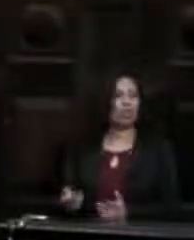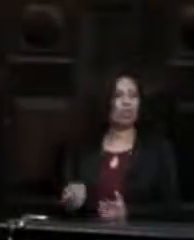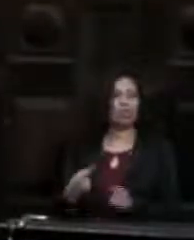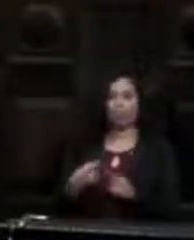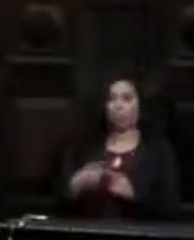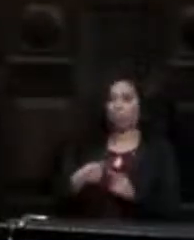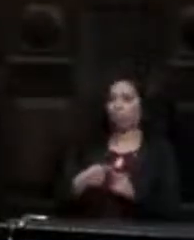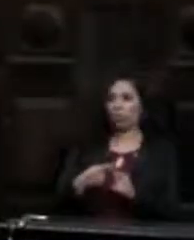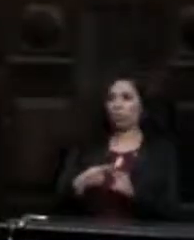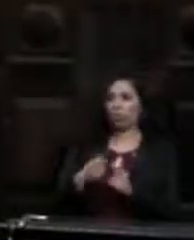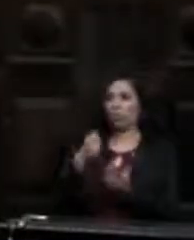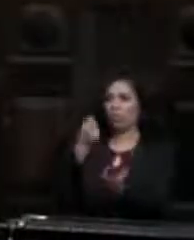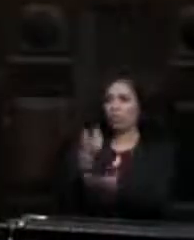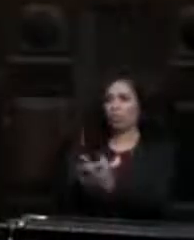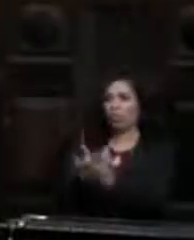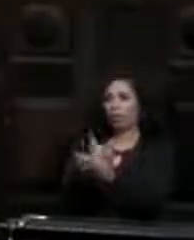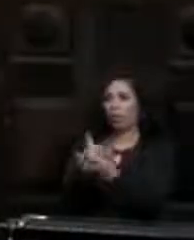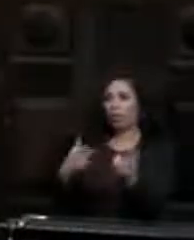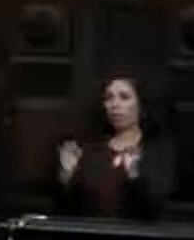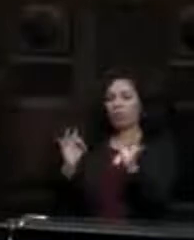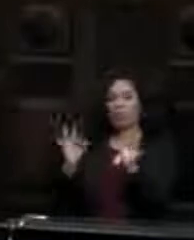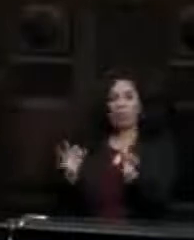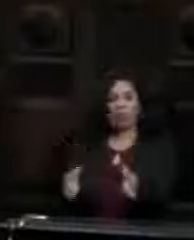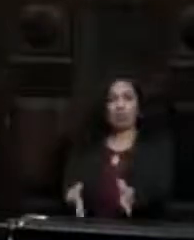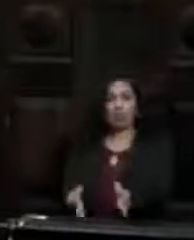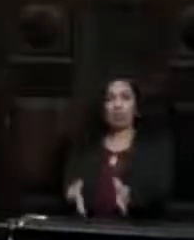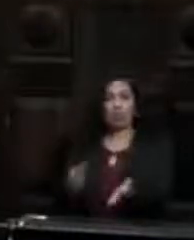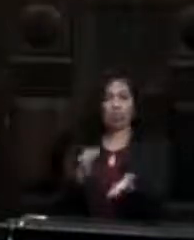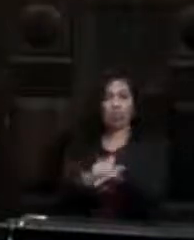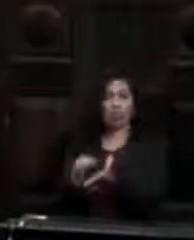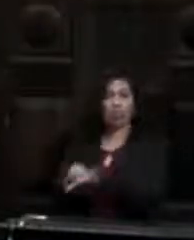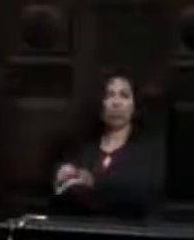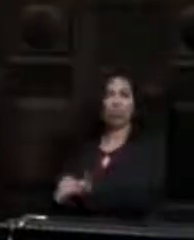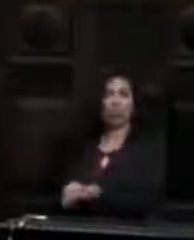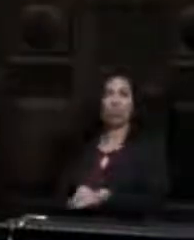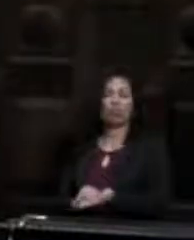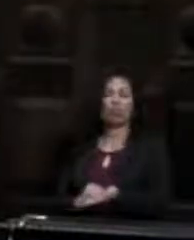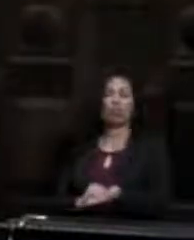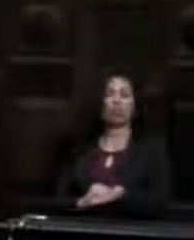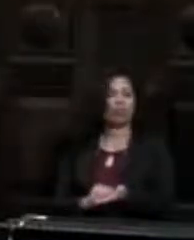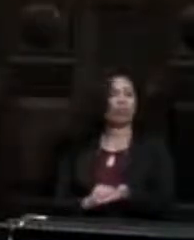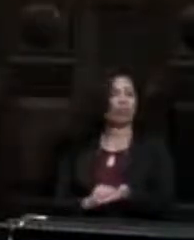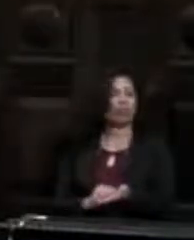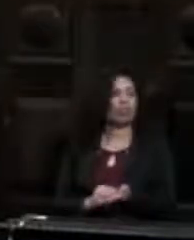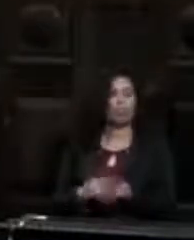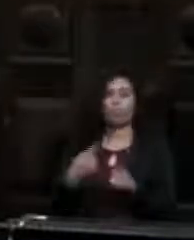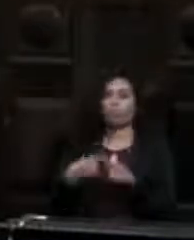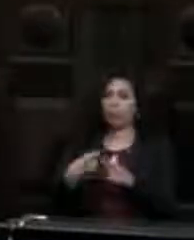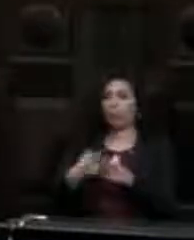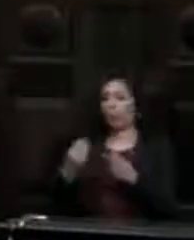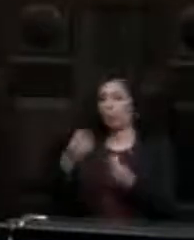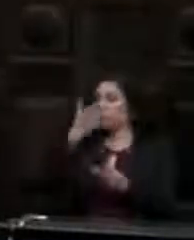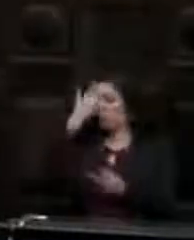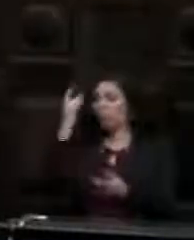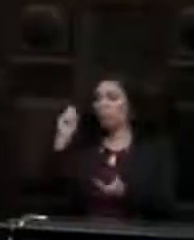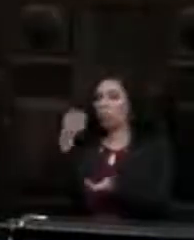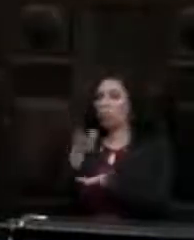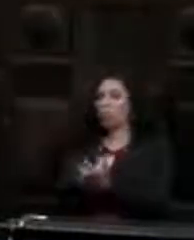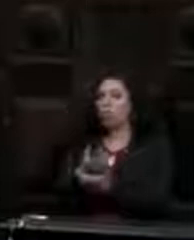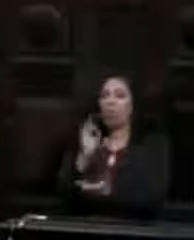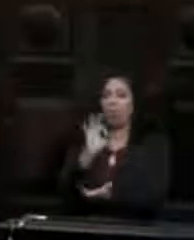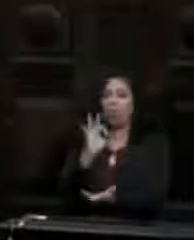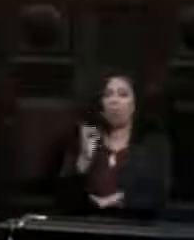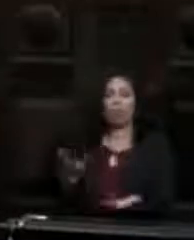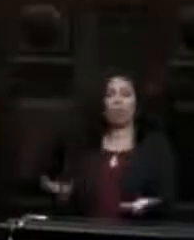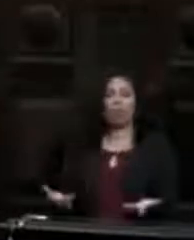correta, está inclusive me prejudicando frente àqueles que não pagam e que são,